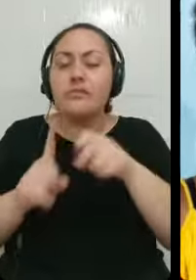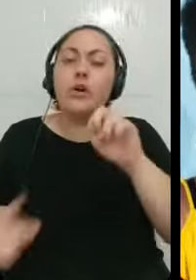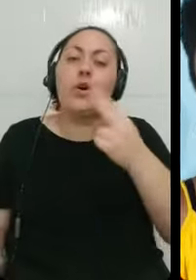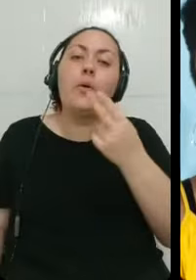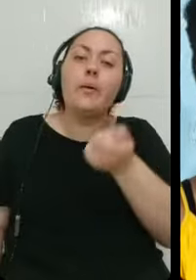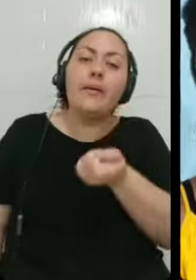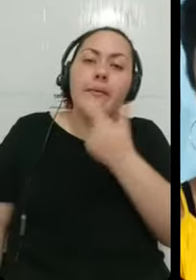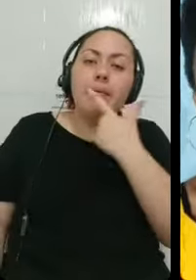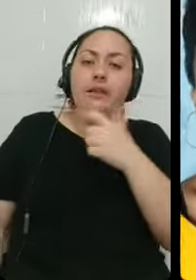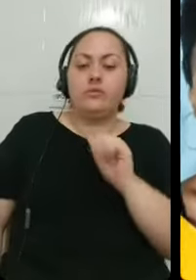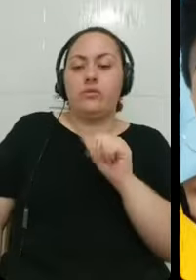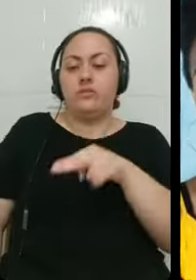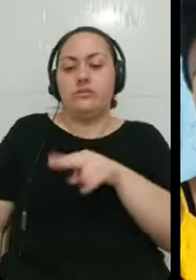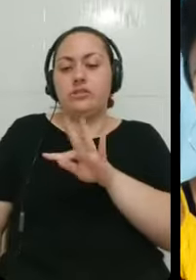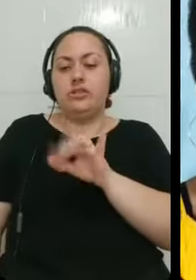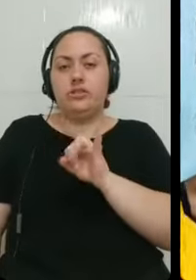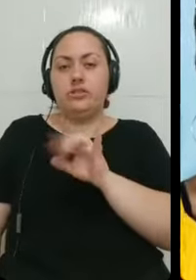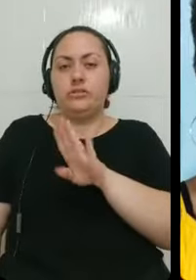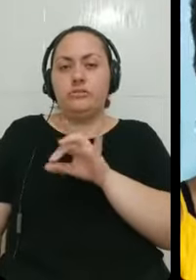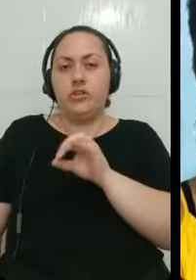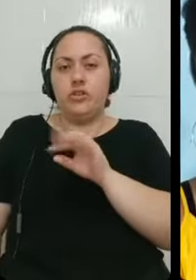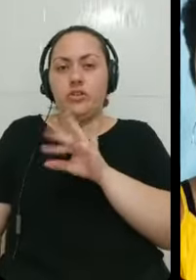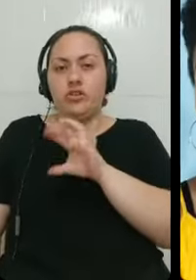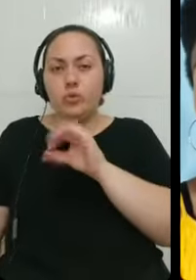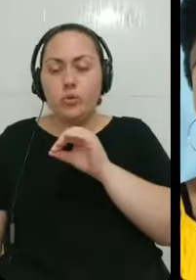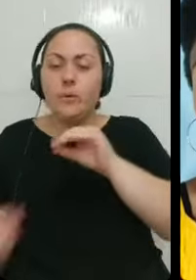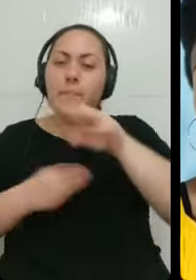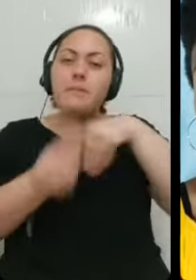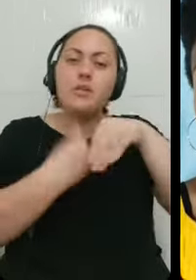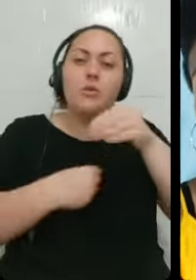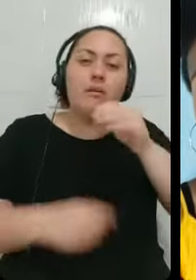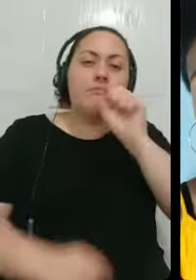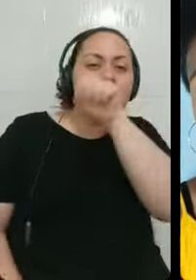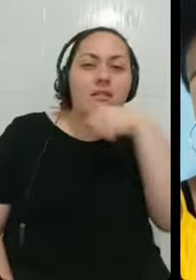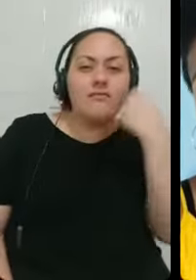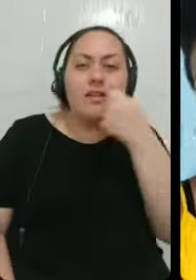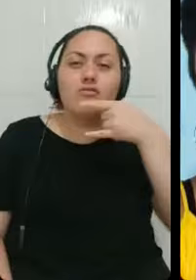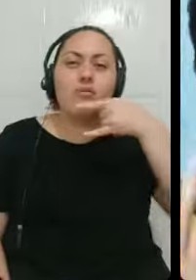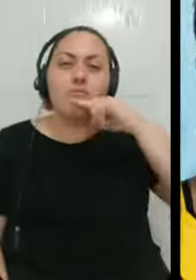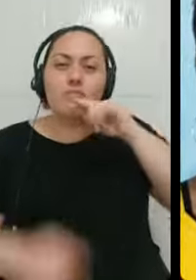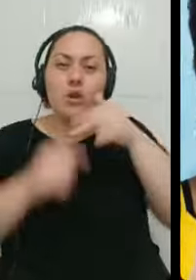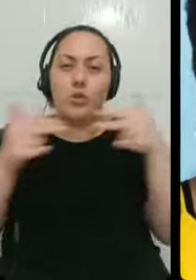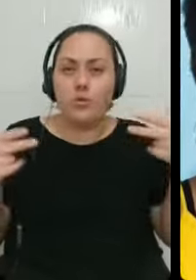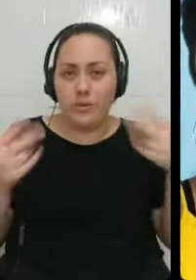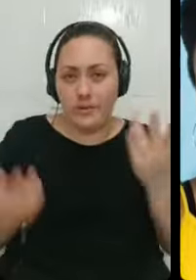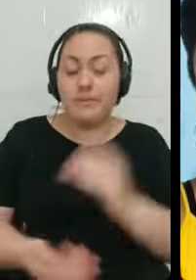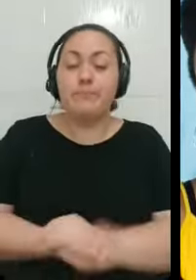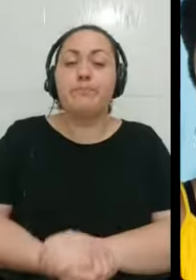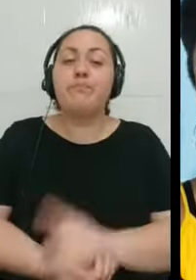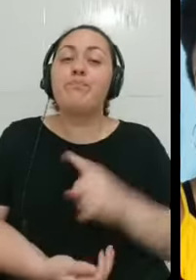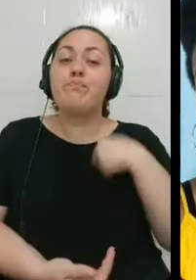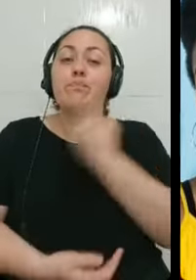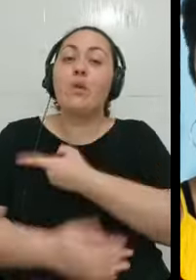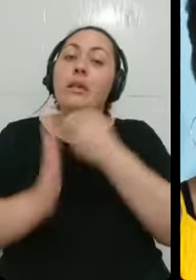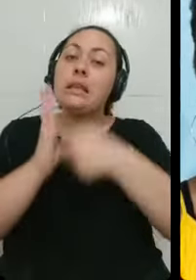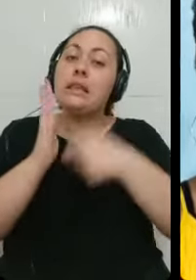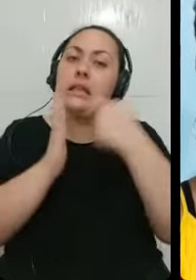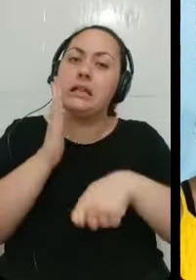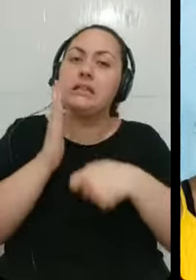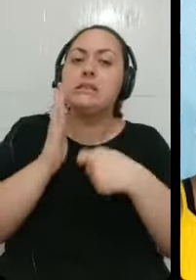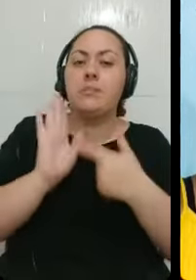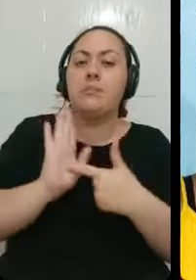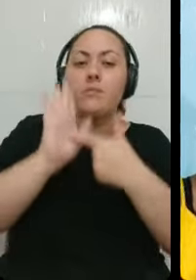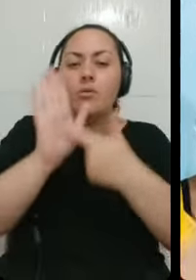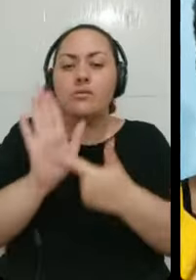bebida alcoólica, se pode ou não pode, o que que acontece. Então a gente tenta trazer essas ideias também, de uma forma